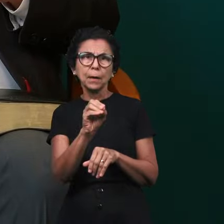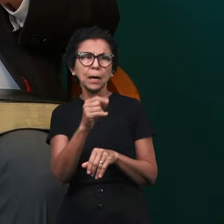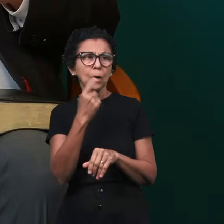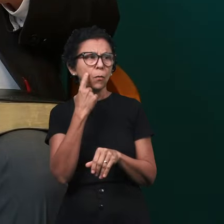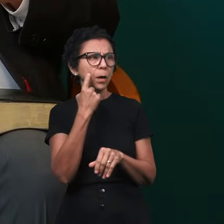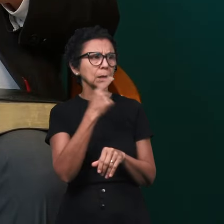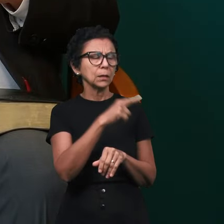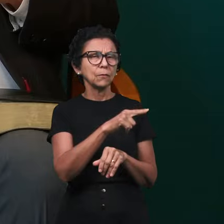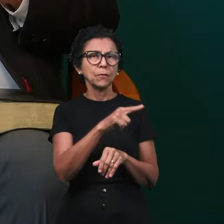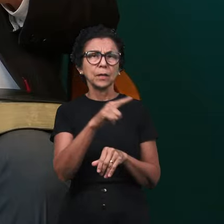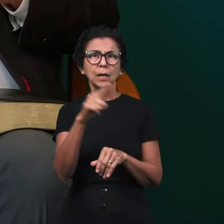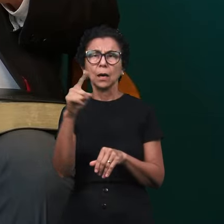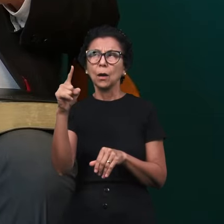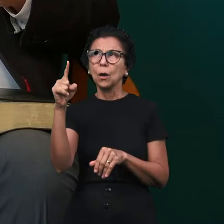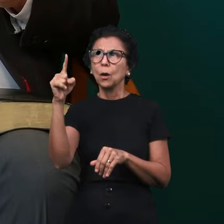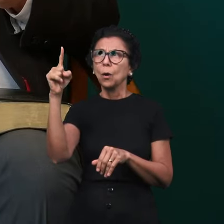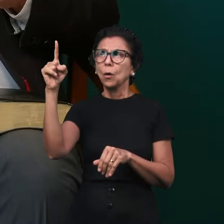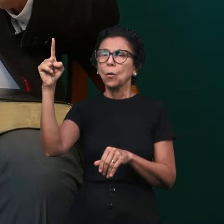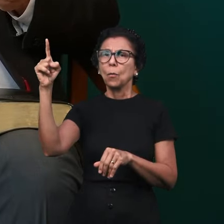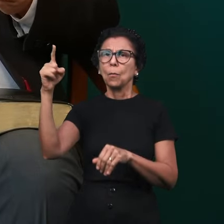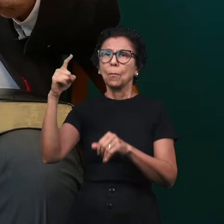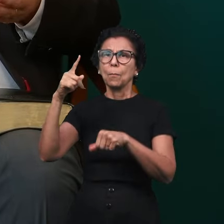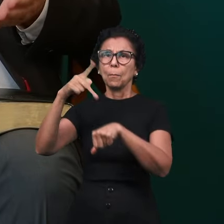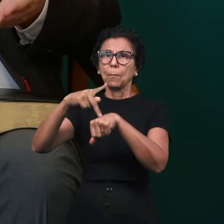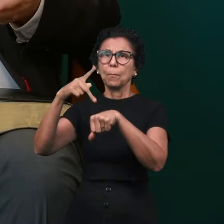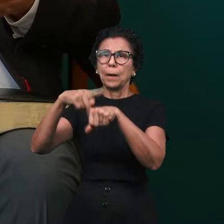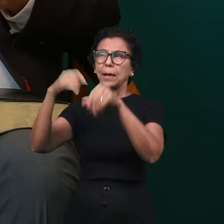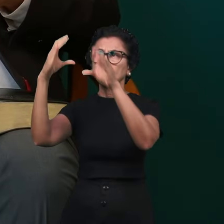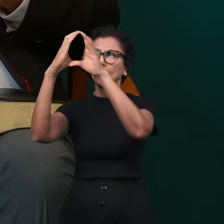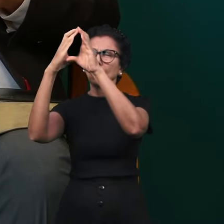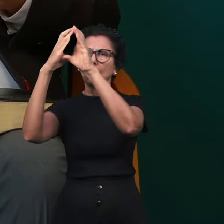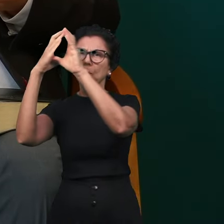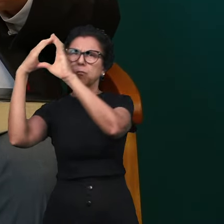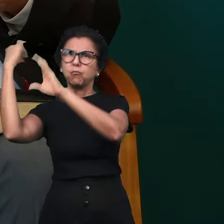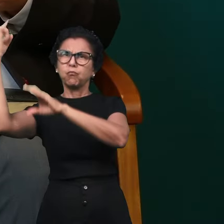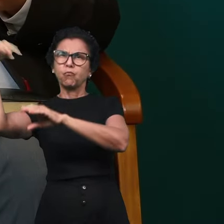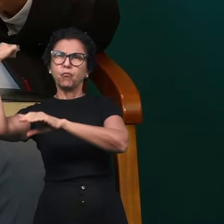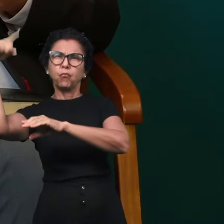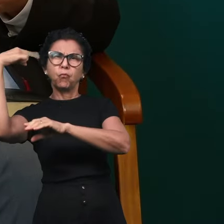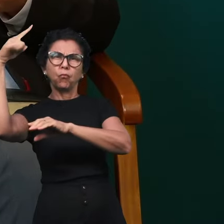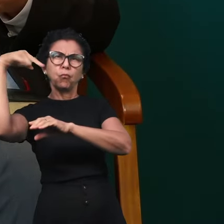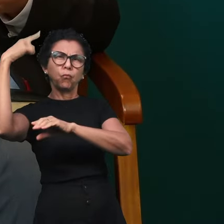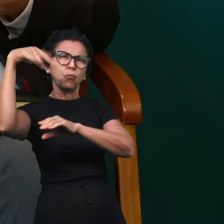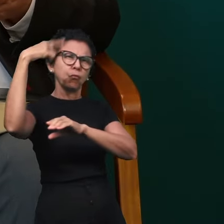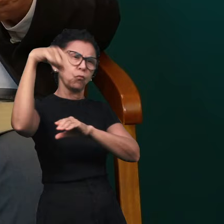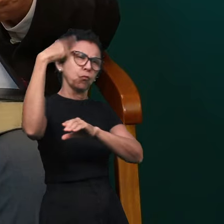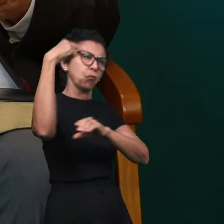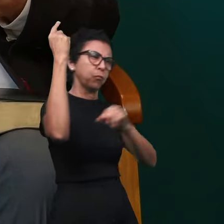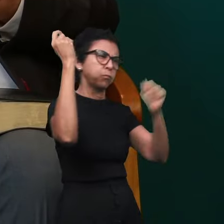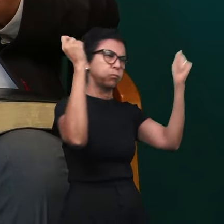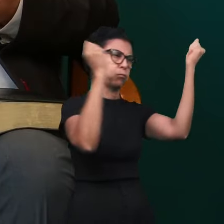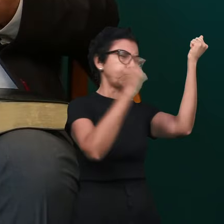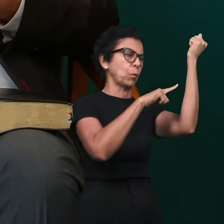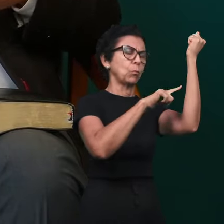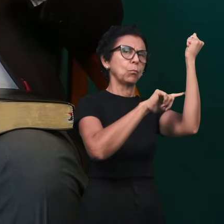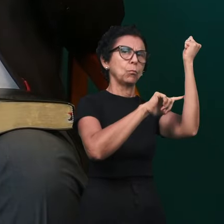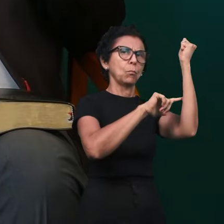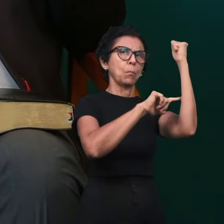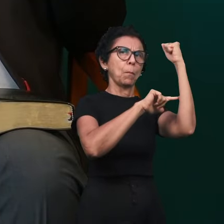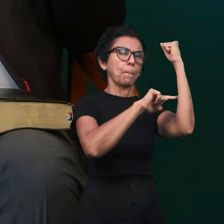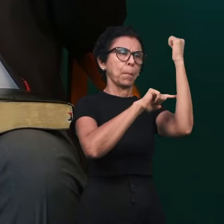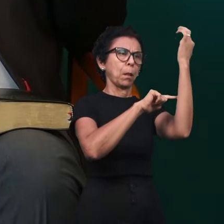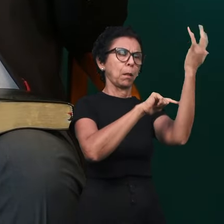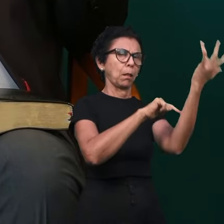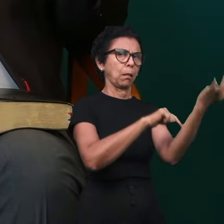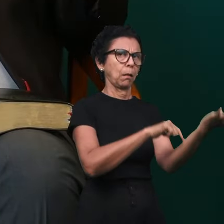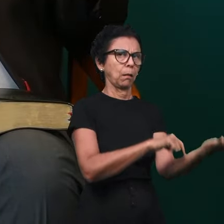sem mão era cortada, e essa pedra ela ia em direção ao pé, onde não tinha liga a matéria de ferro e barro, e atingia o pé,